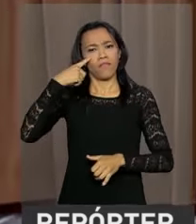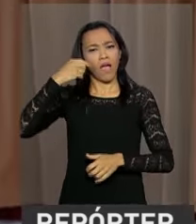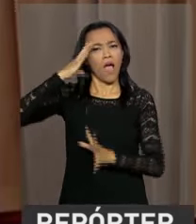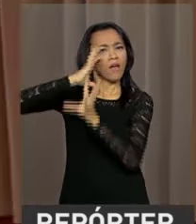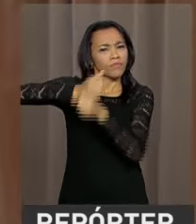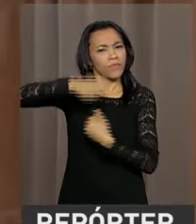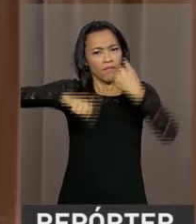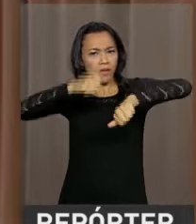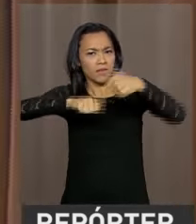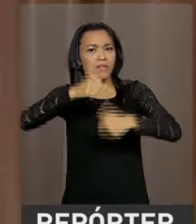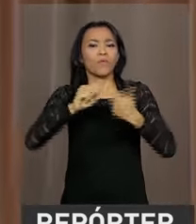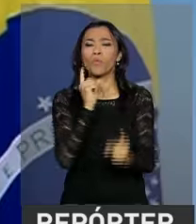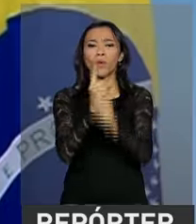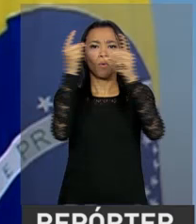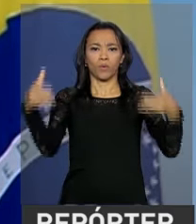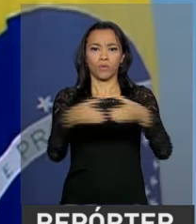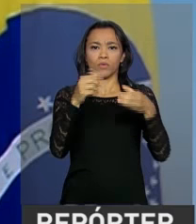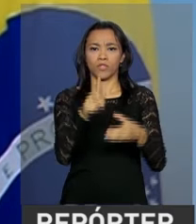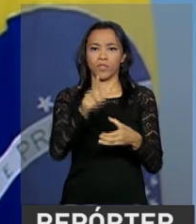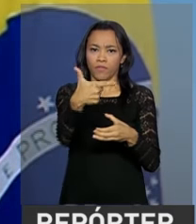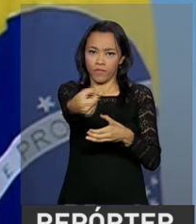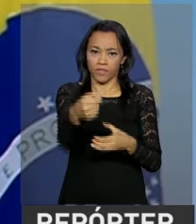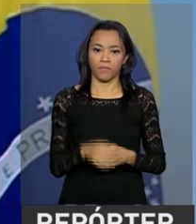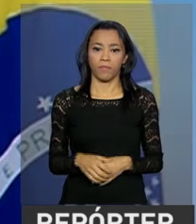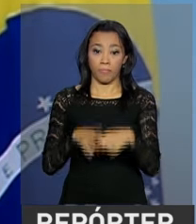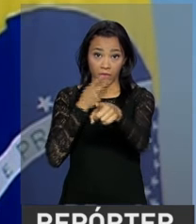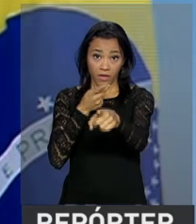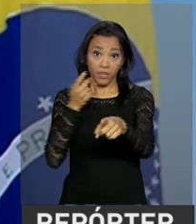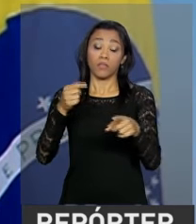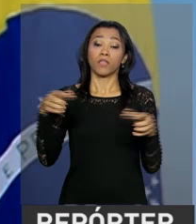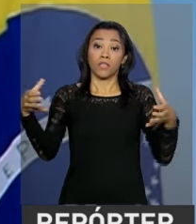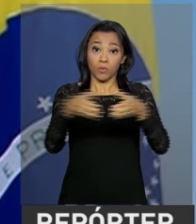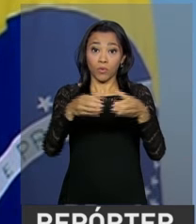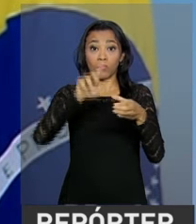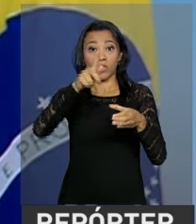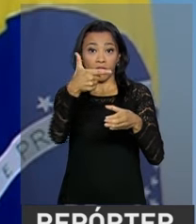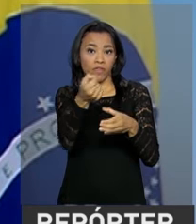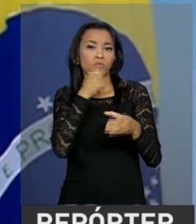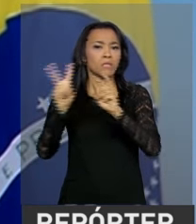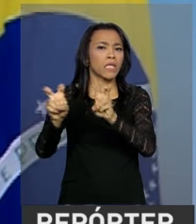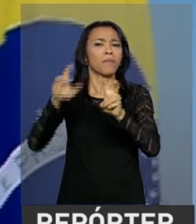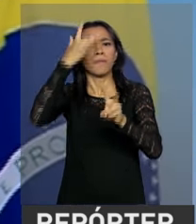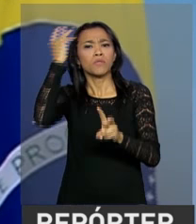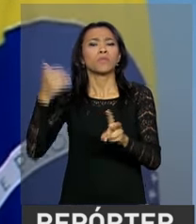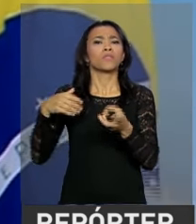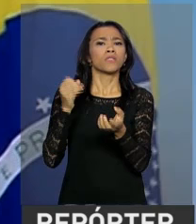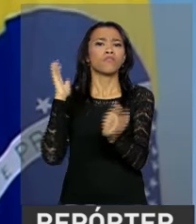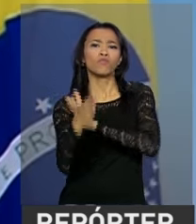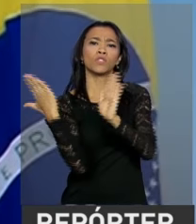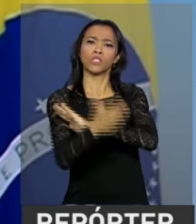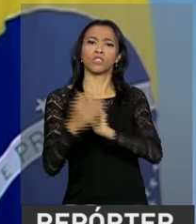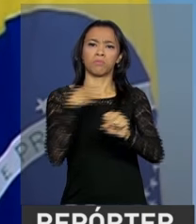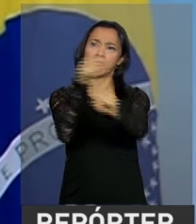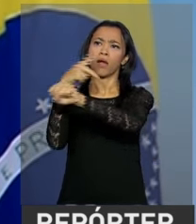discussões desse domingo no G20. No G20 falou-se mais também da questão dos refugiados, que fazer com os refugiados, que é um problema que